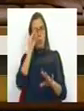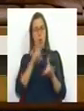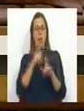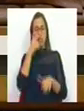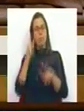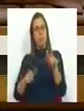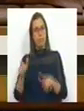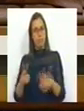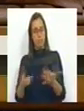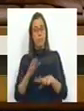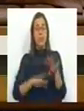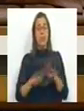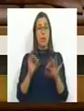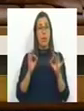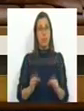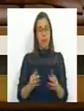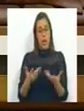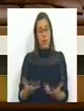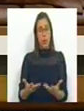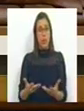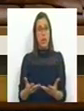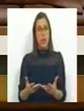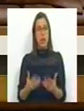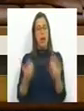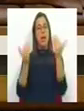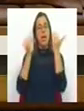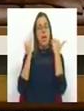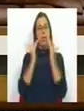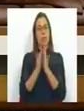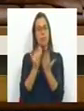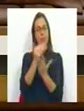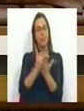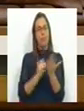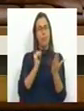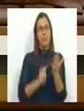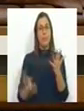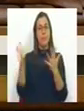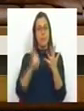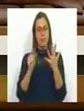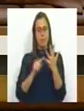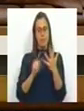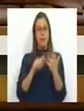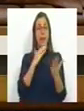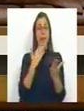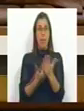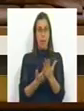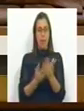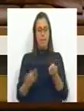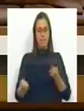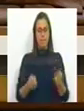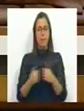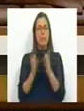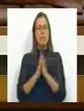os cidadãos na execução e atualização de informação cadastral. Quinto, facultar uma